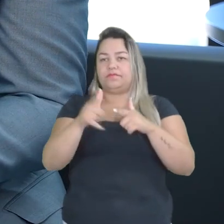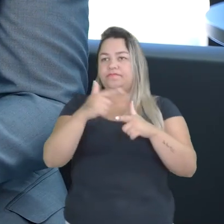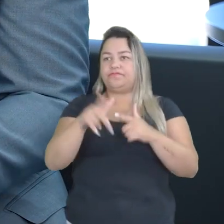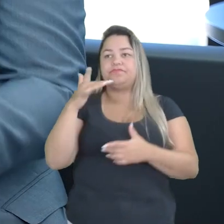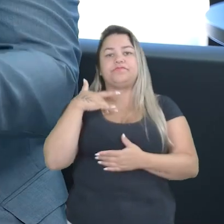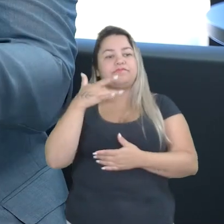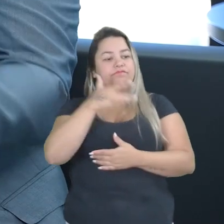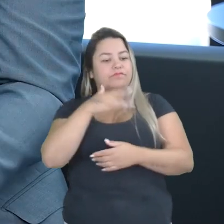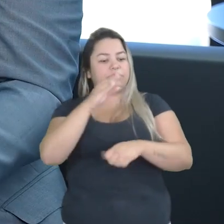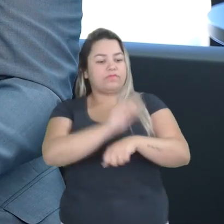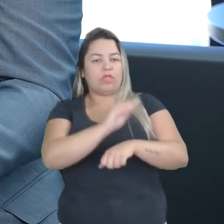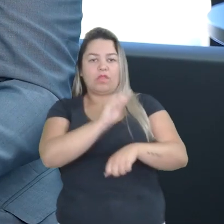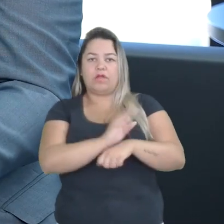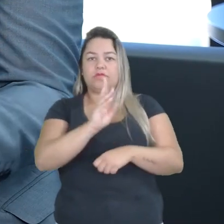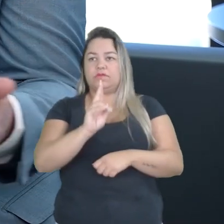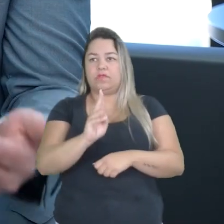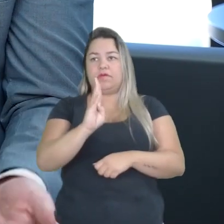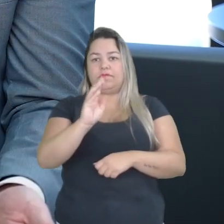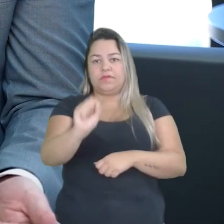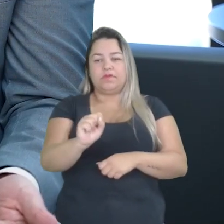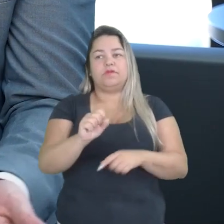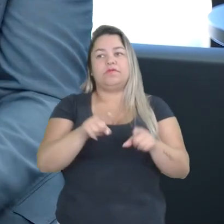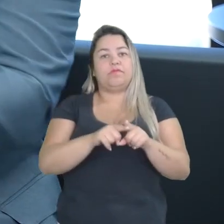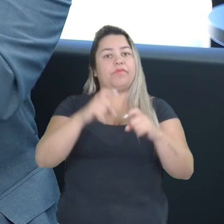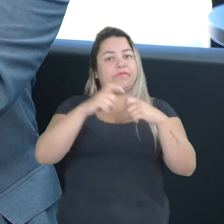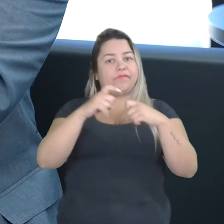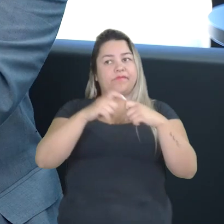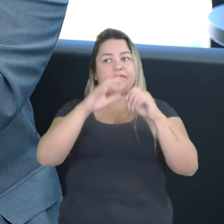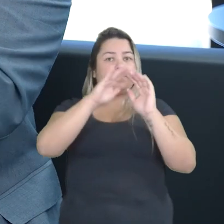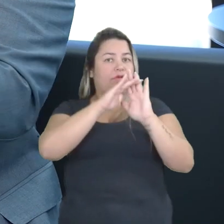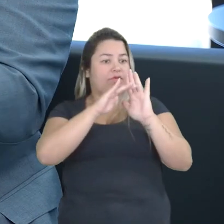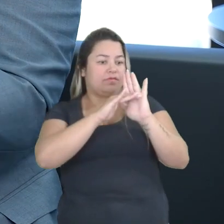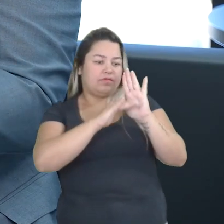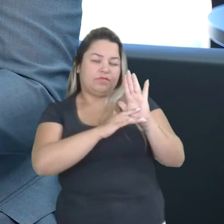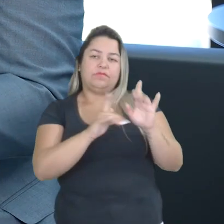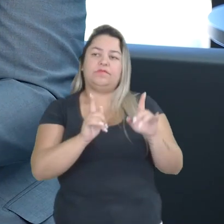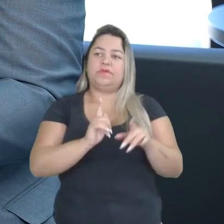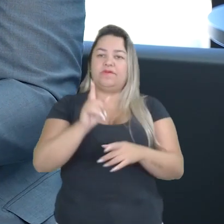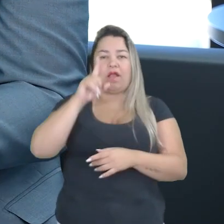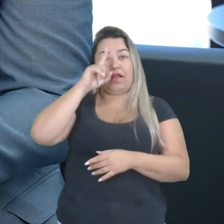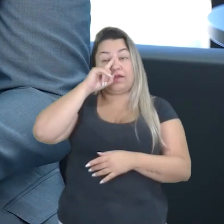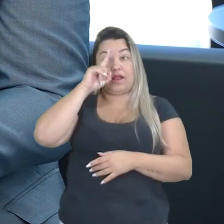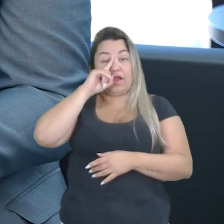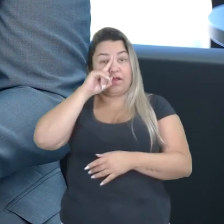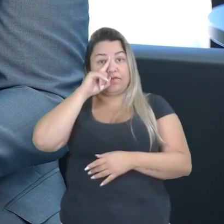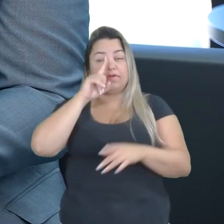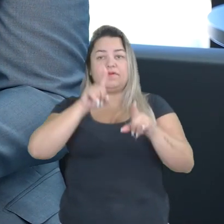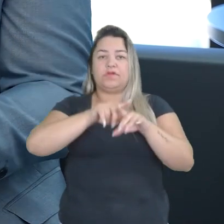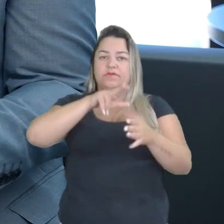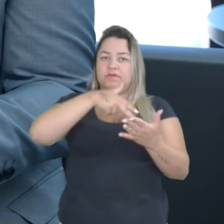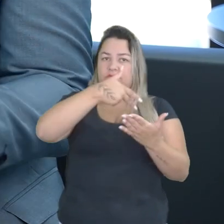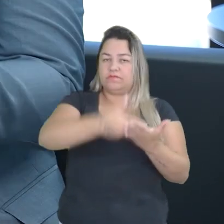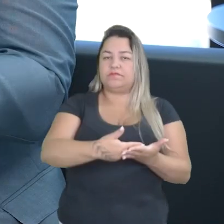de saúde, que é cuidada no posto de saúde pelo médico do programa, você evita que aquela situação se agrave e que ela venha